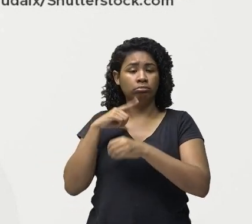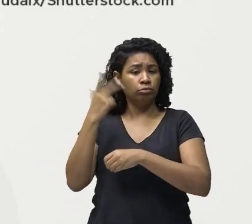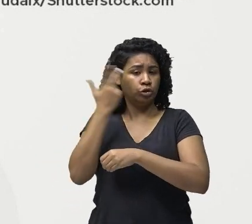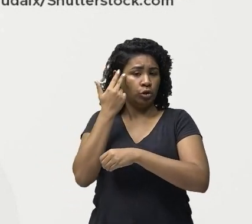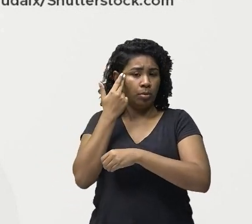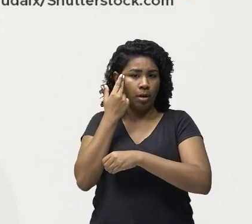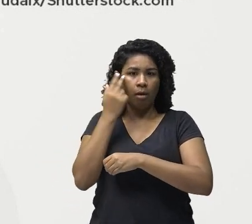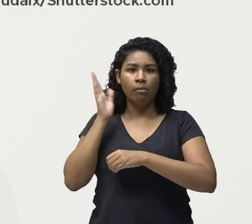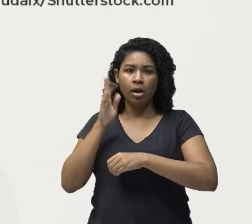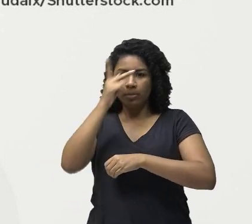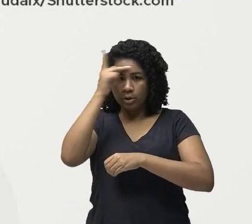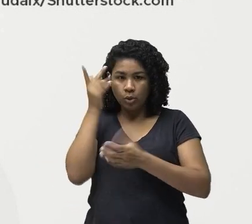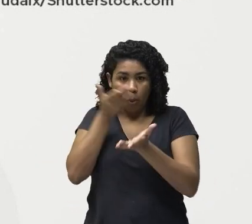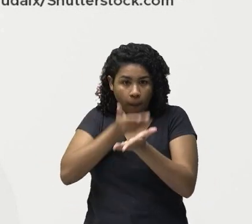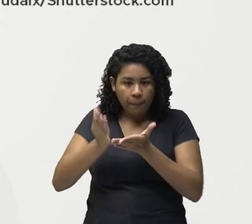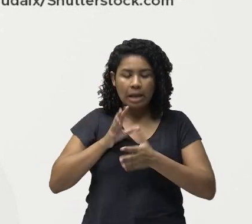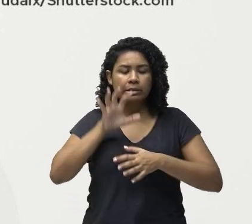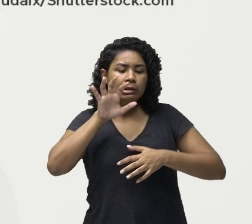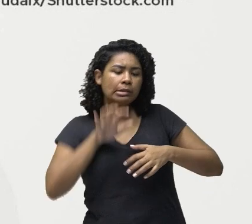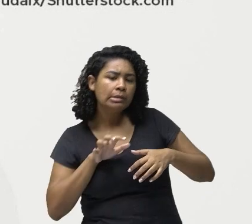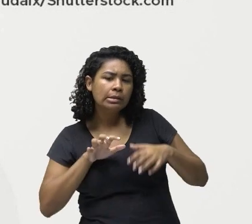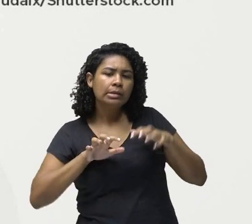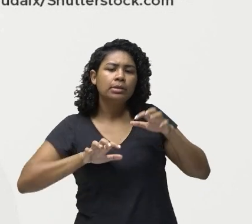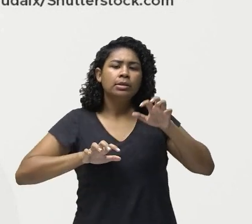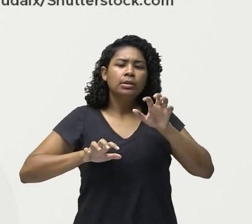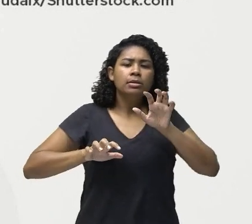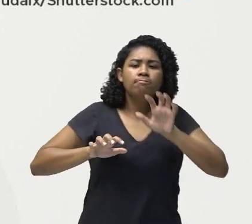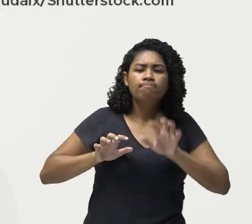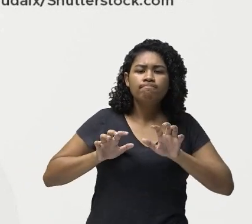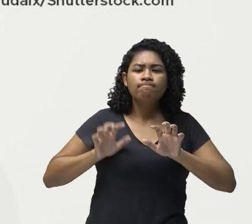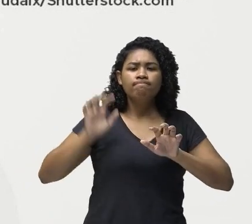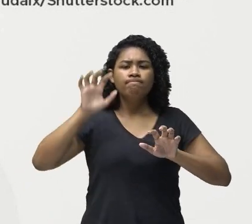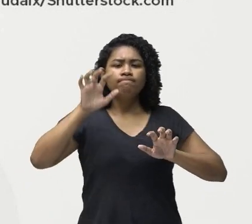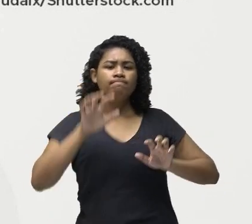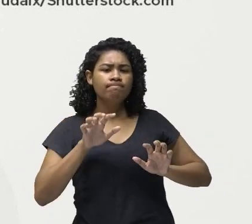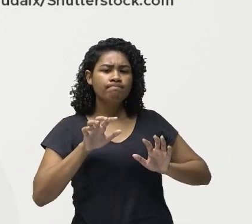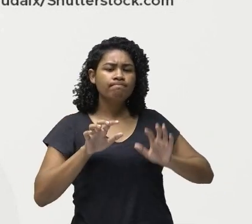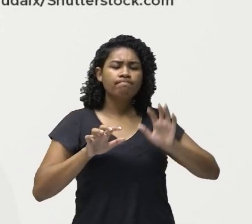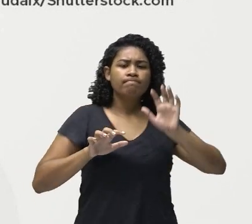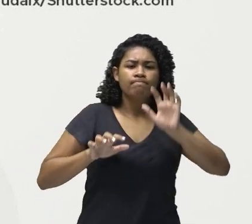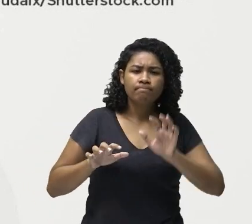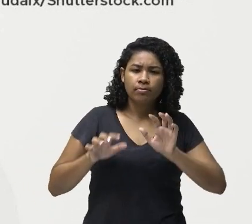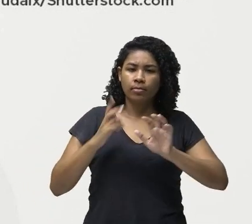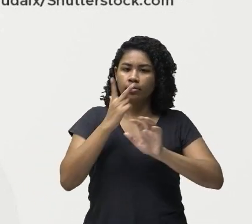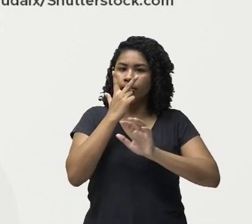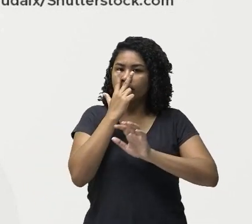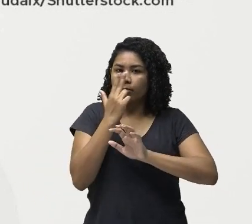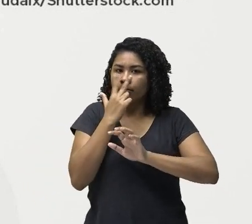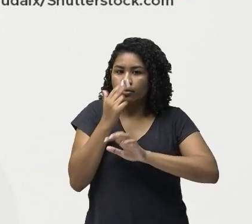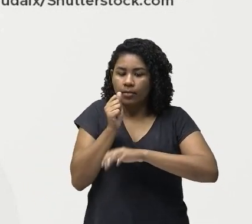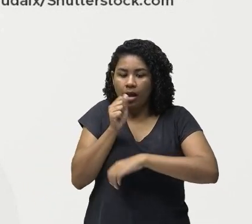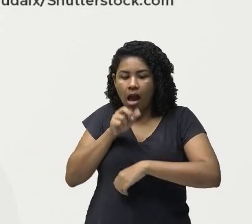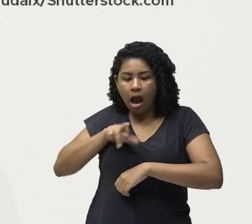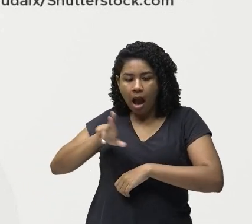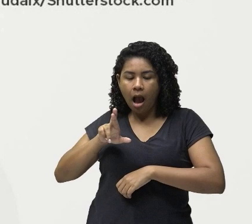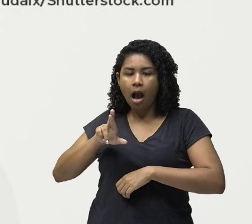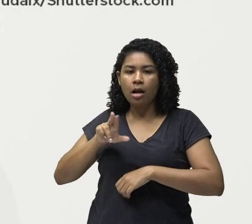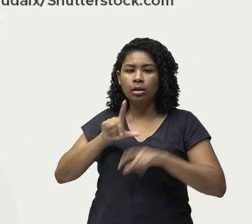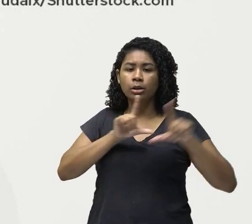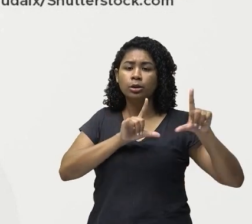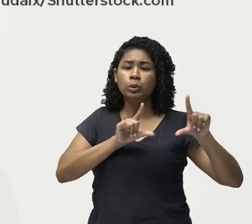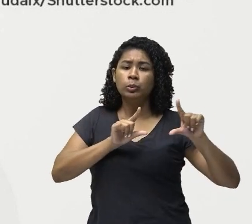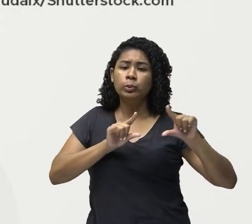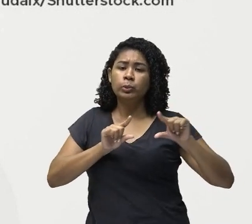uma montanha, essa quantidade de ar, ela vai diminuindo.